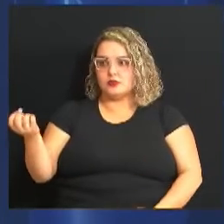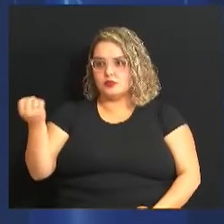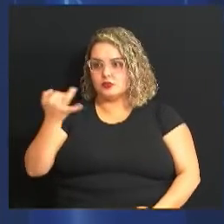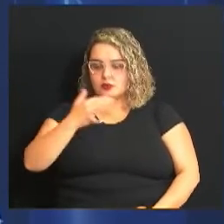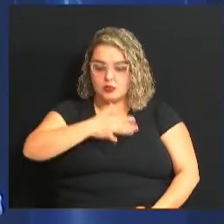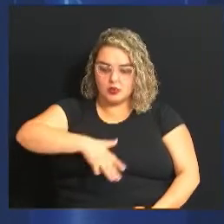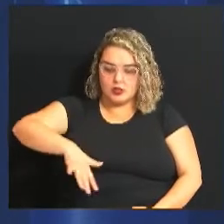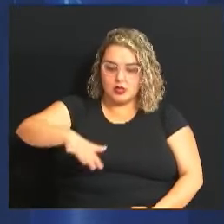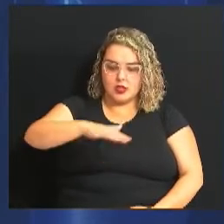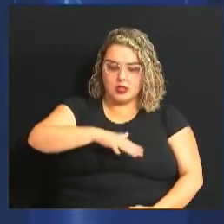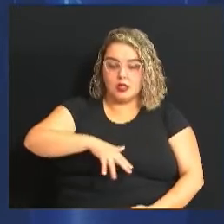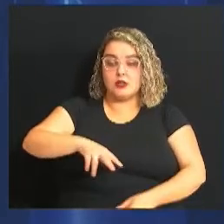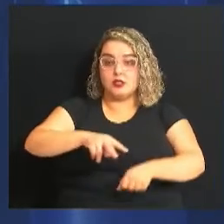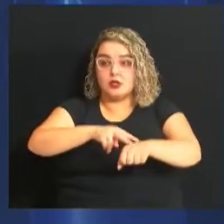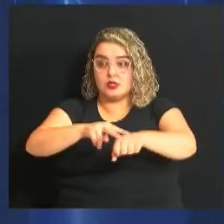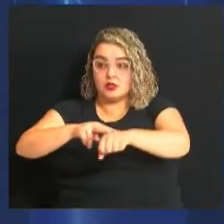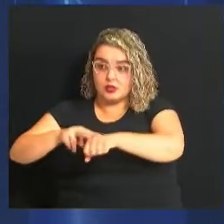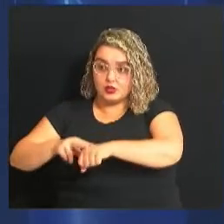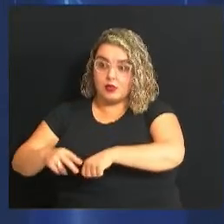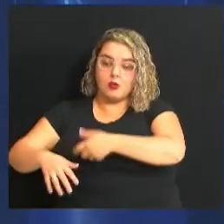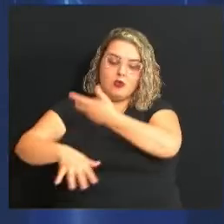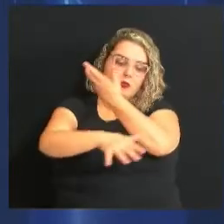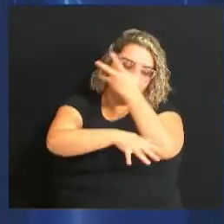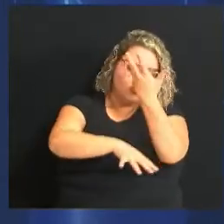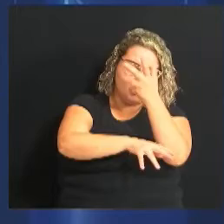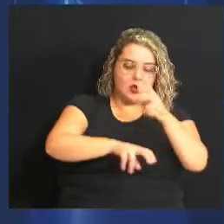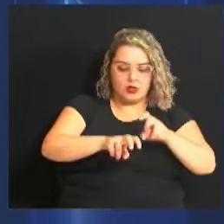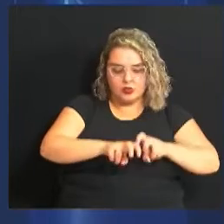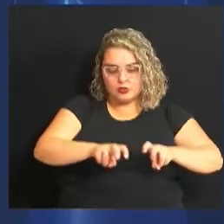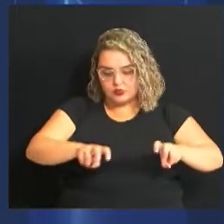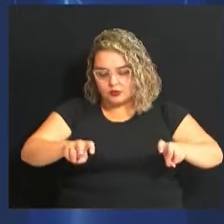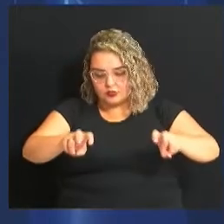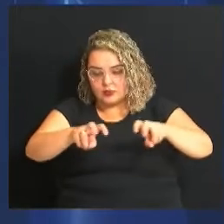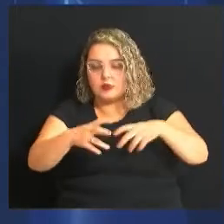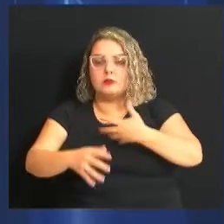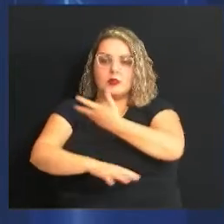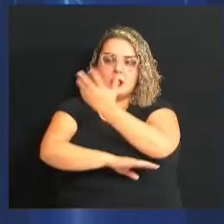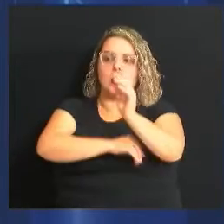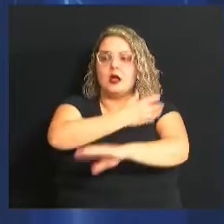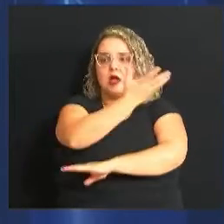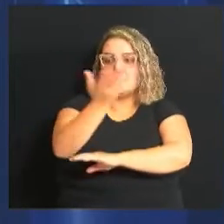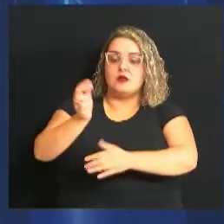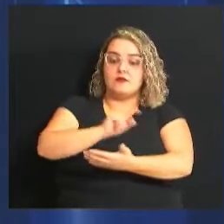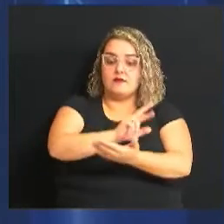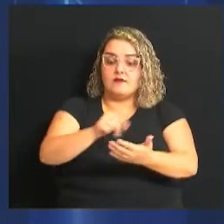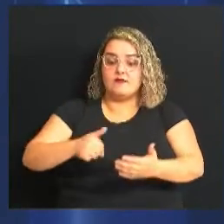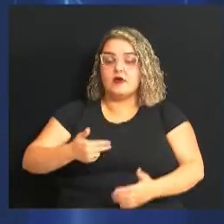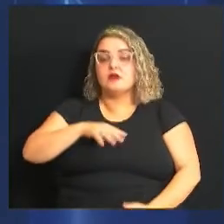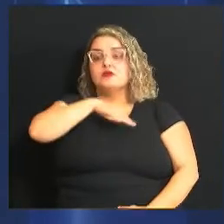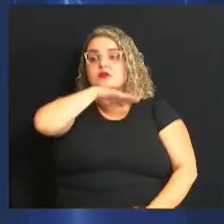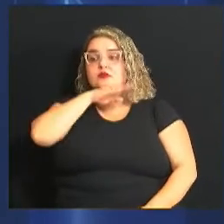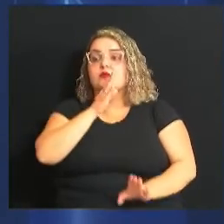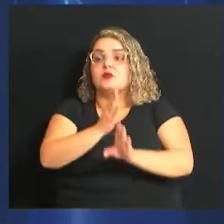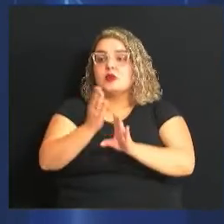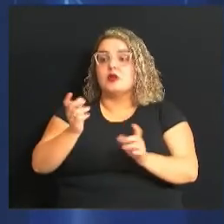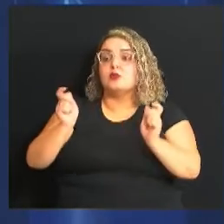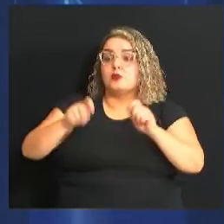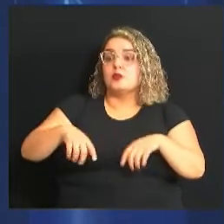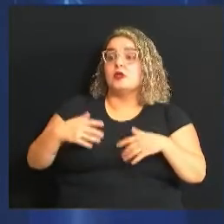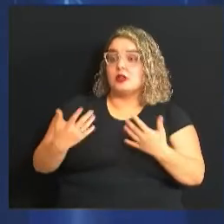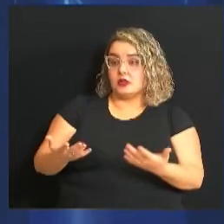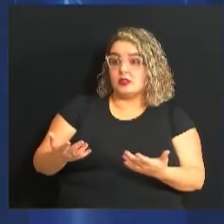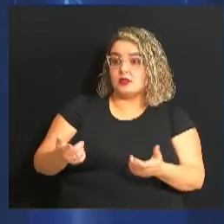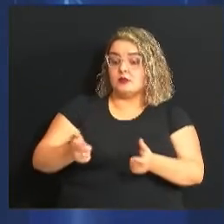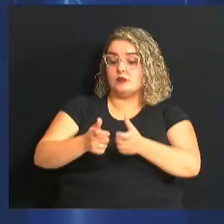que tem, pela quantidade de parques, bosques naturais, diversidade de espécies encontradas e por possuir uma das